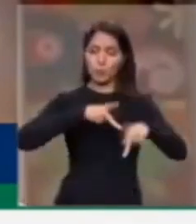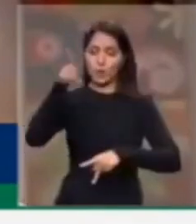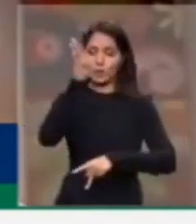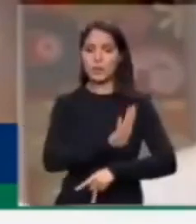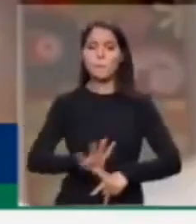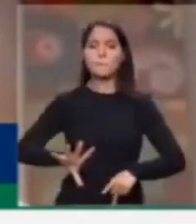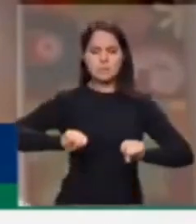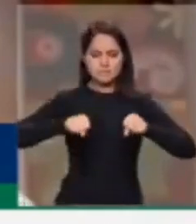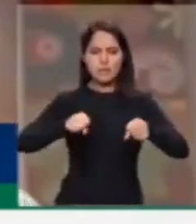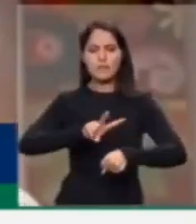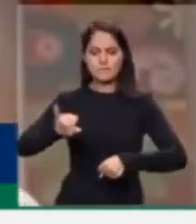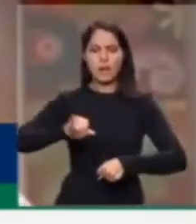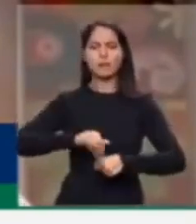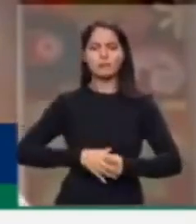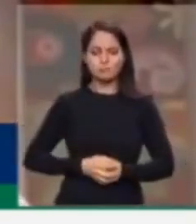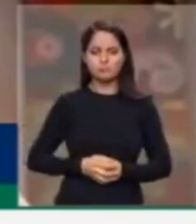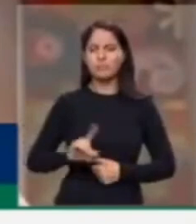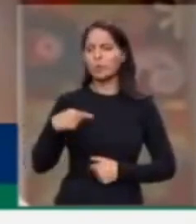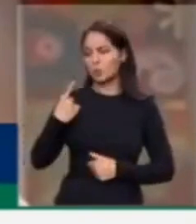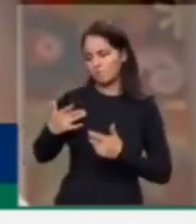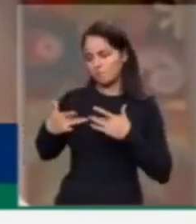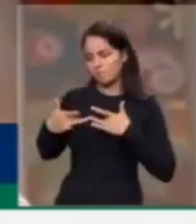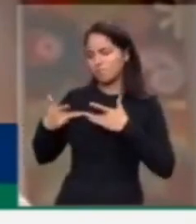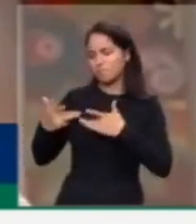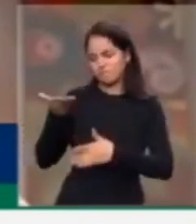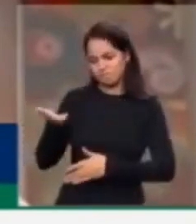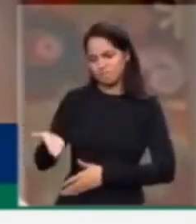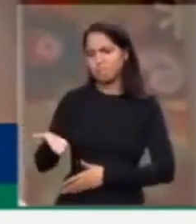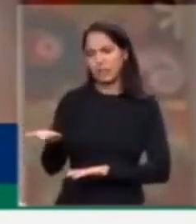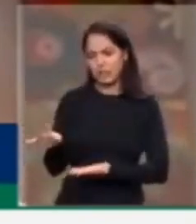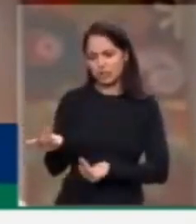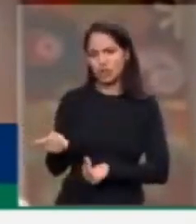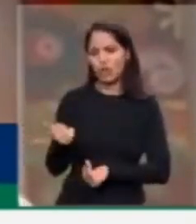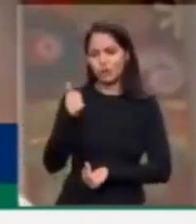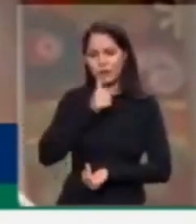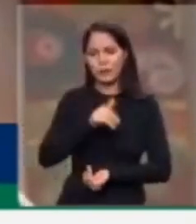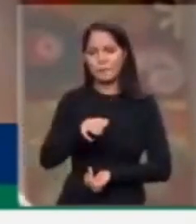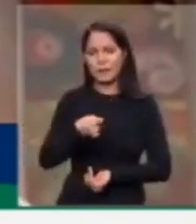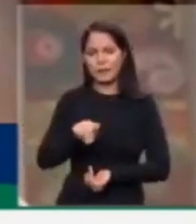Então, a minha solidariedade à Mariana Ferrer e a minha indignação por este resultado.